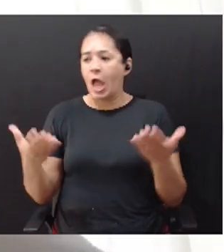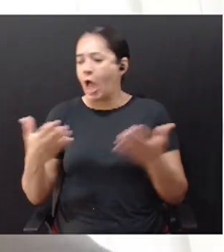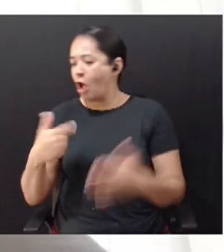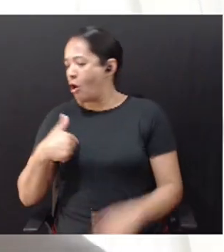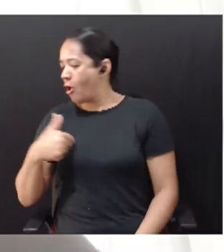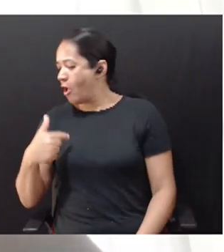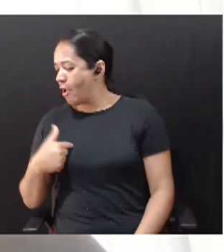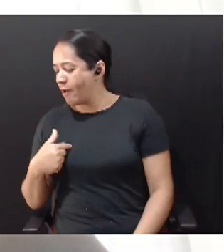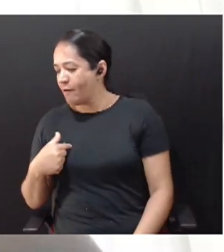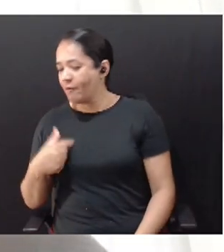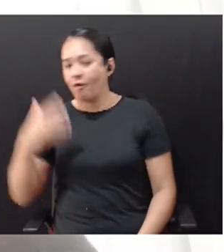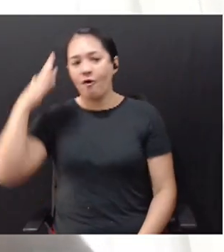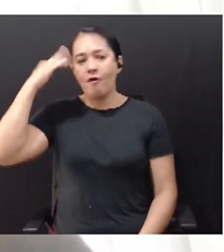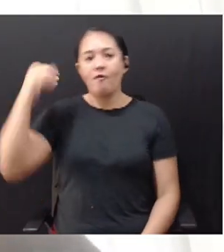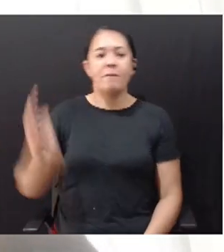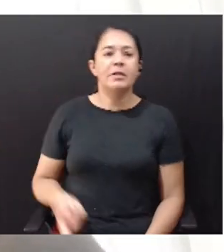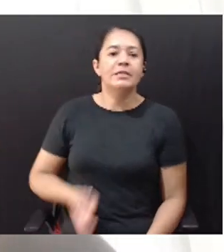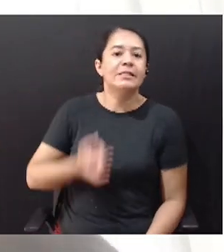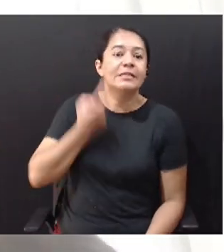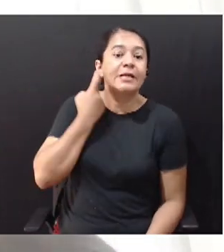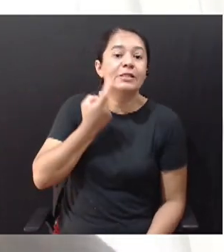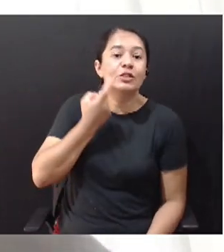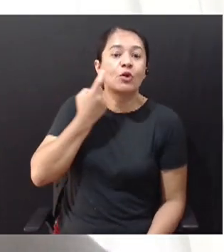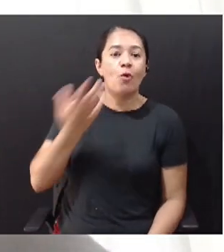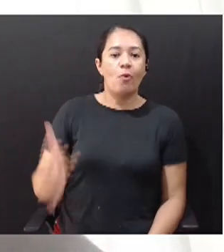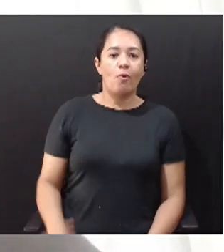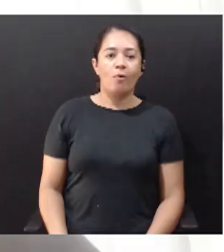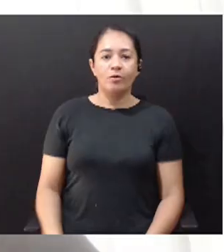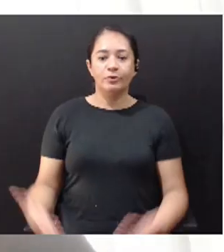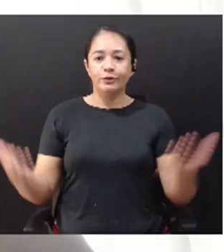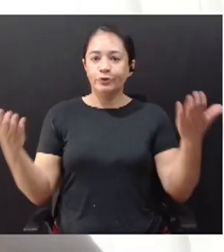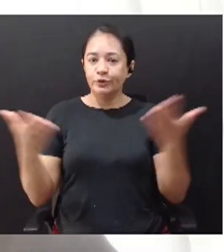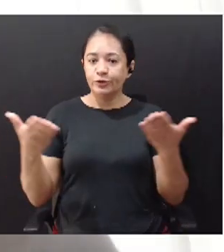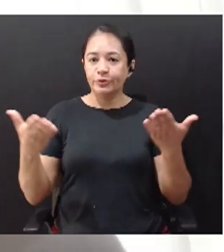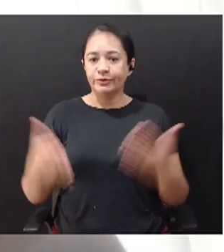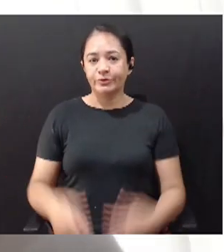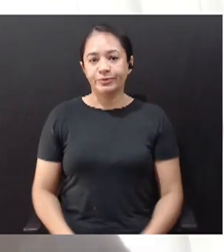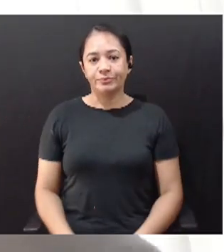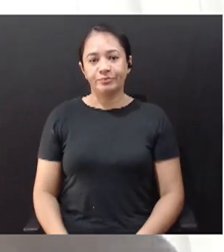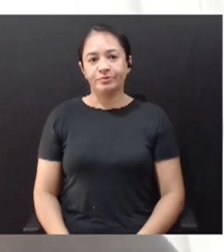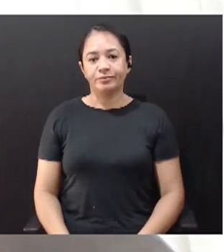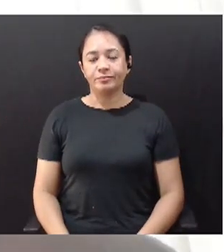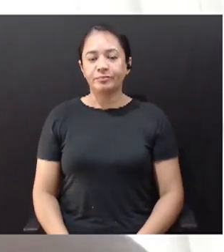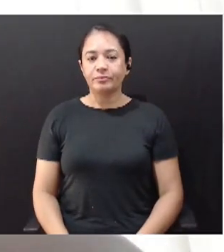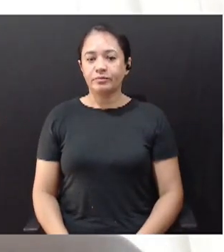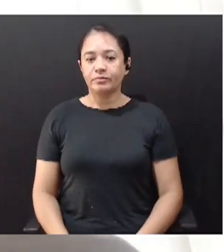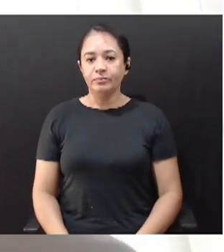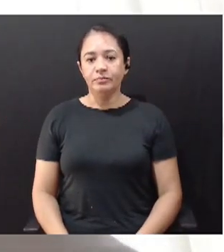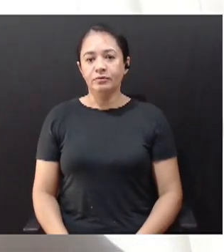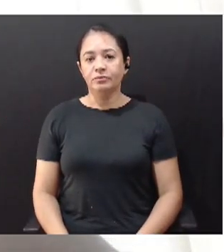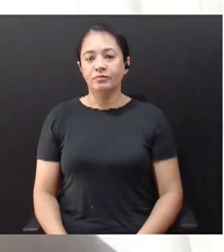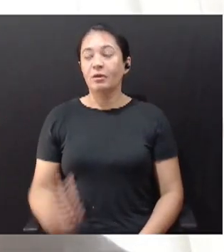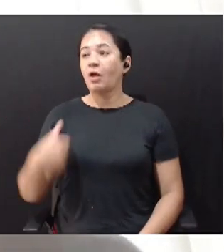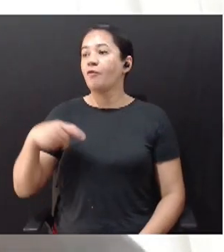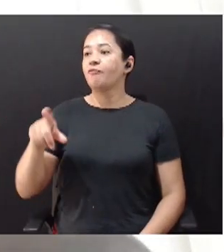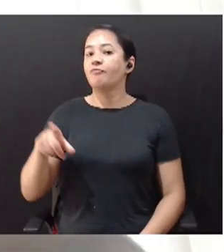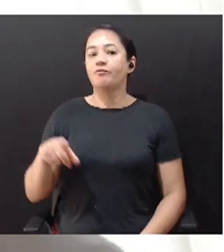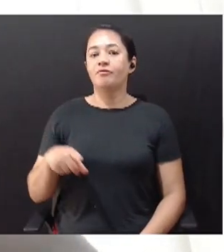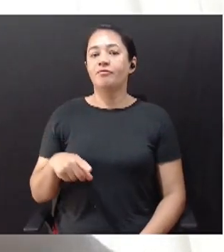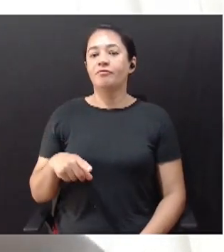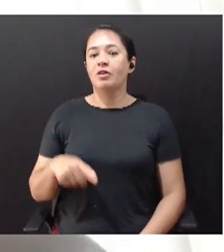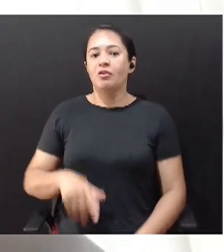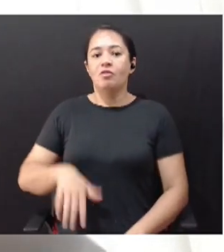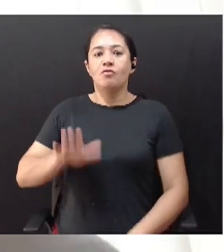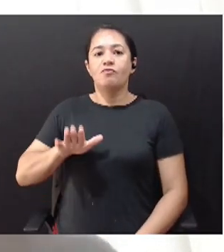famoso sextou de hoje em dia. Literalmente. Então, literalmente. Então, assim, eu vou pisar no acelerador e vou